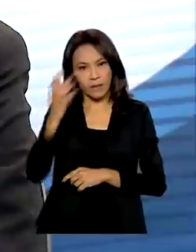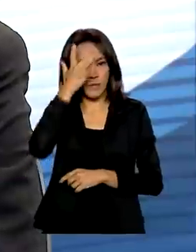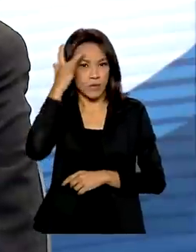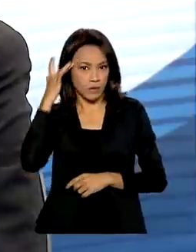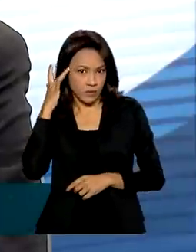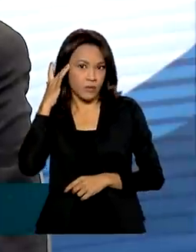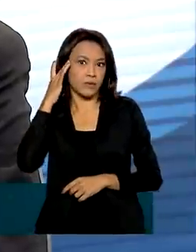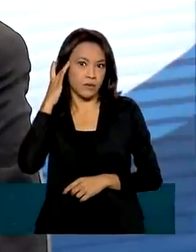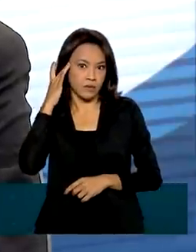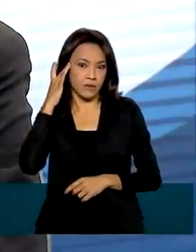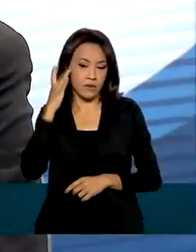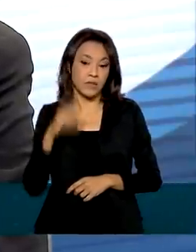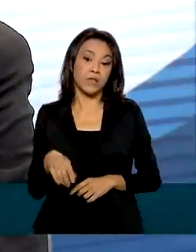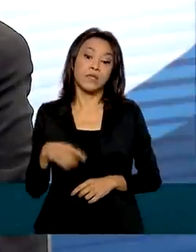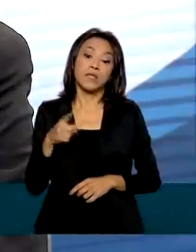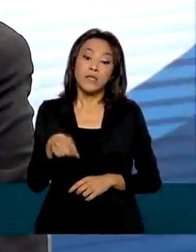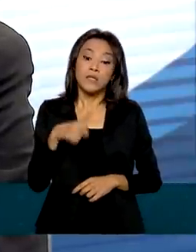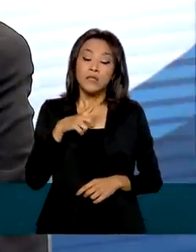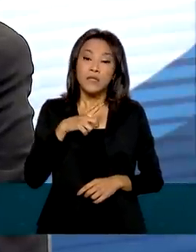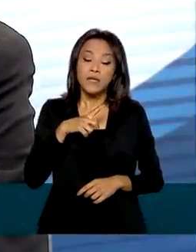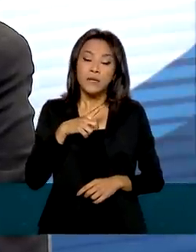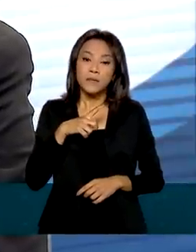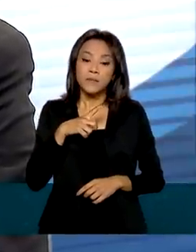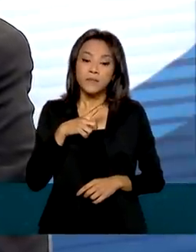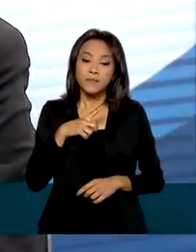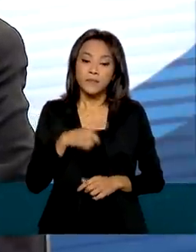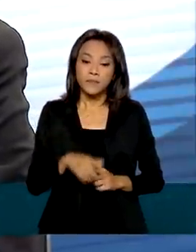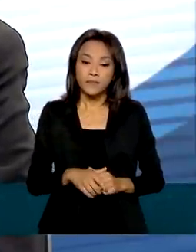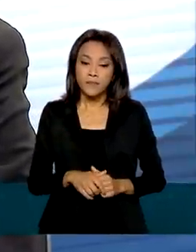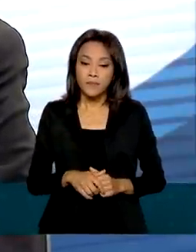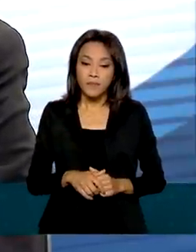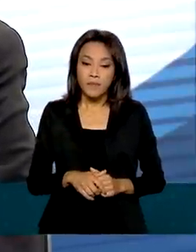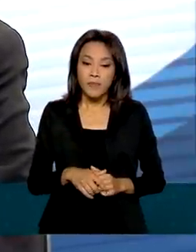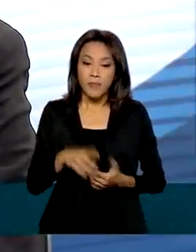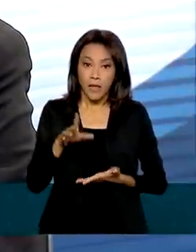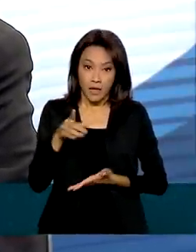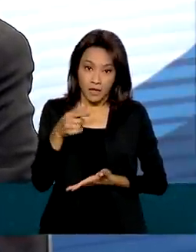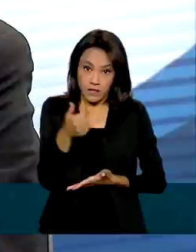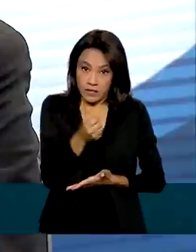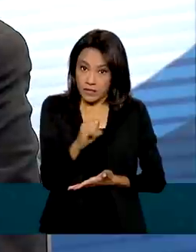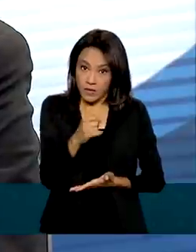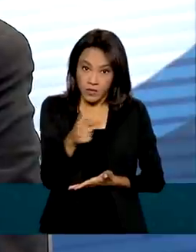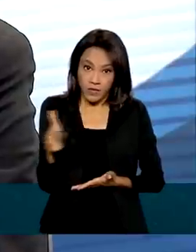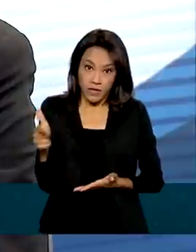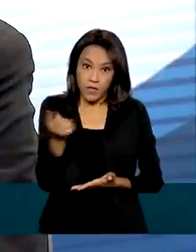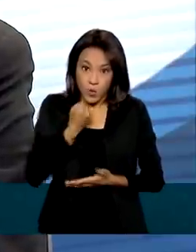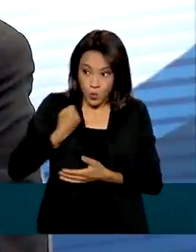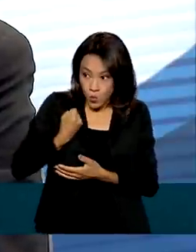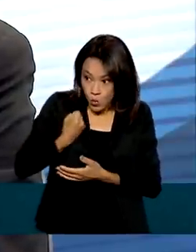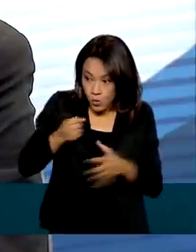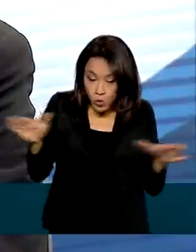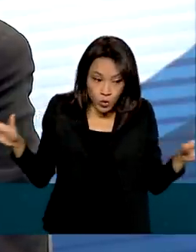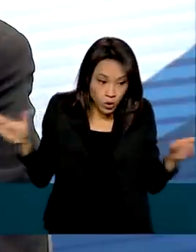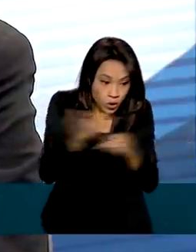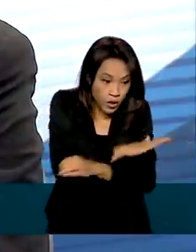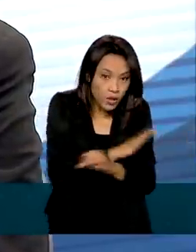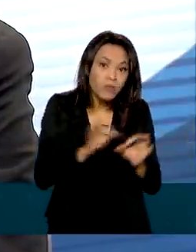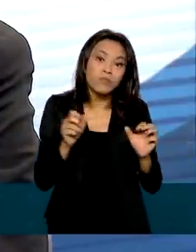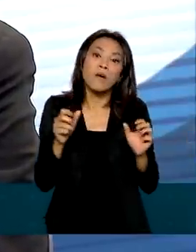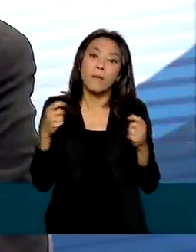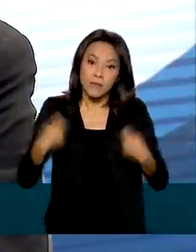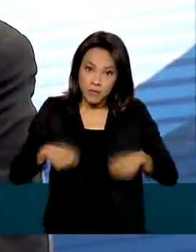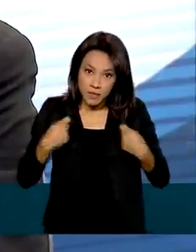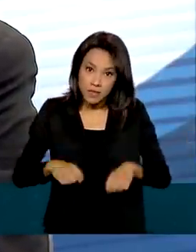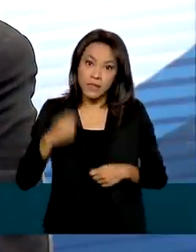por requisito de certificação Ela ainda que não tivesse a quantidade de passageiros completa a Bordo ela